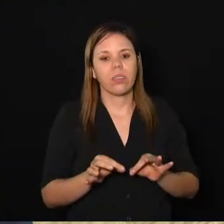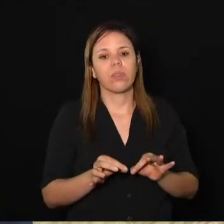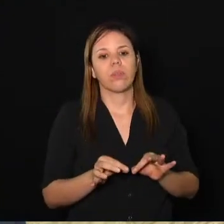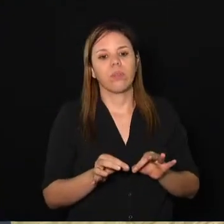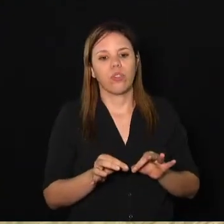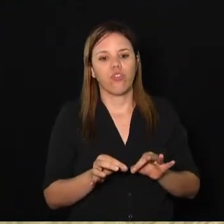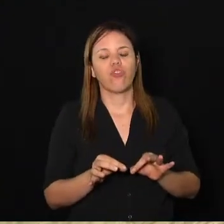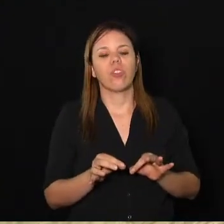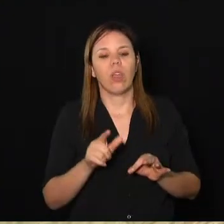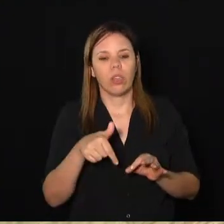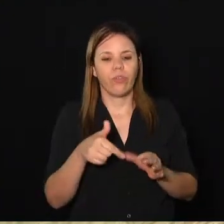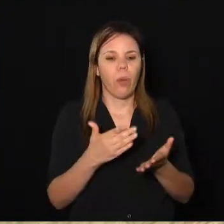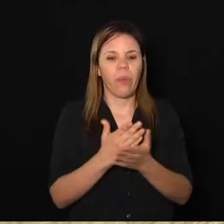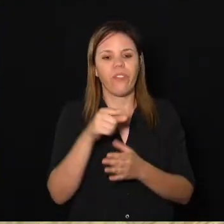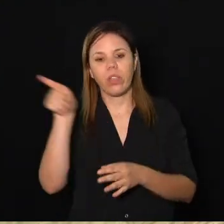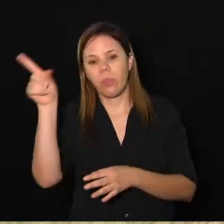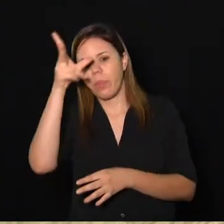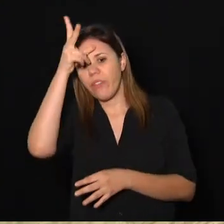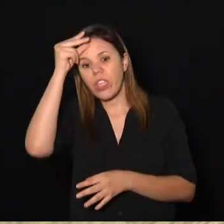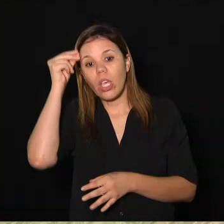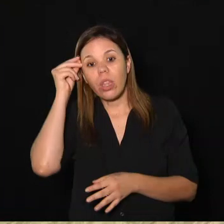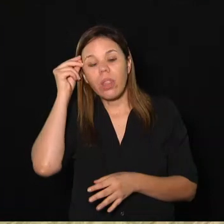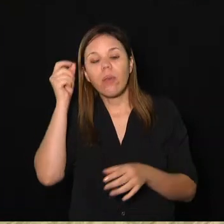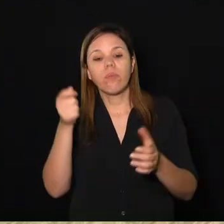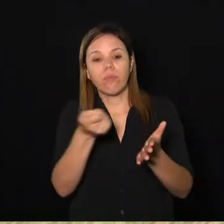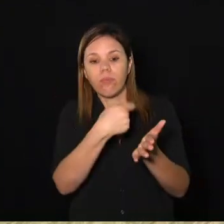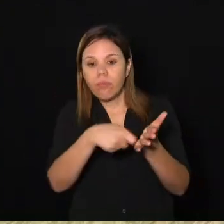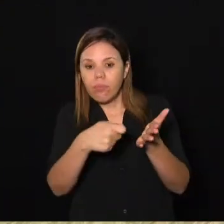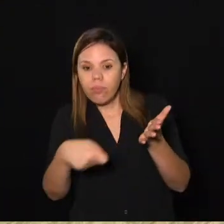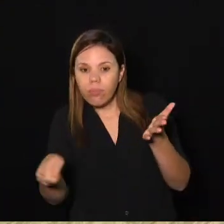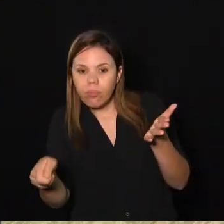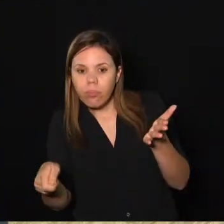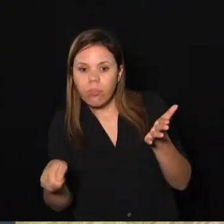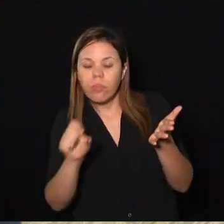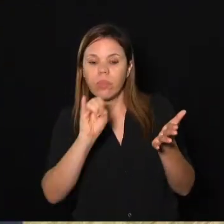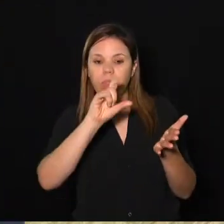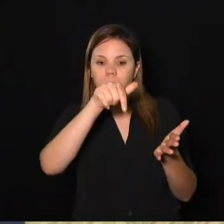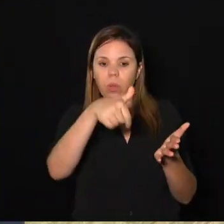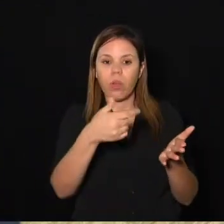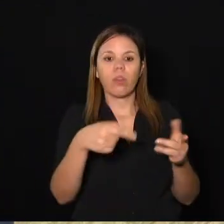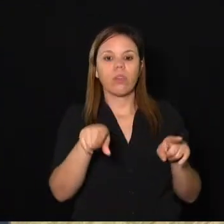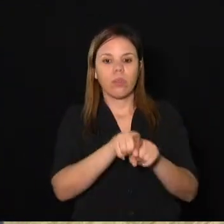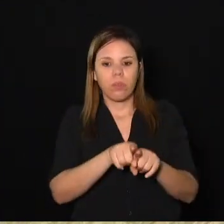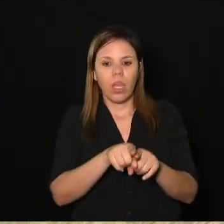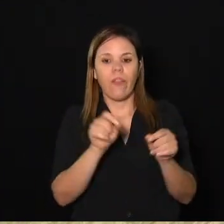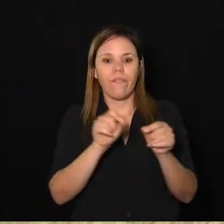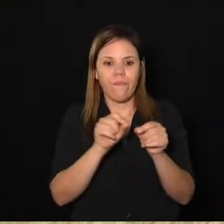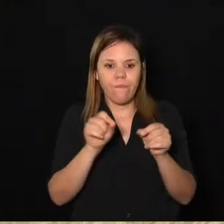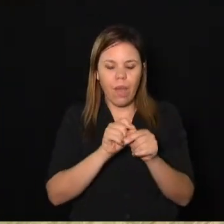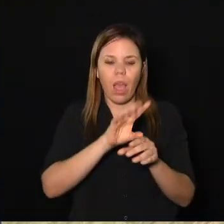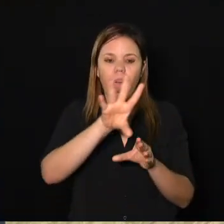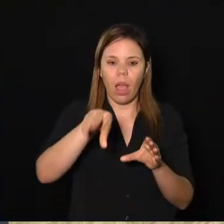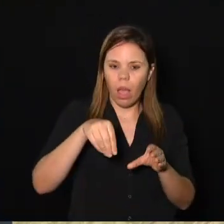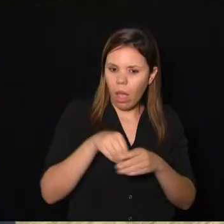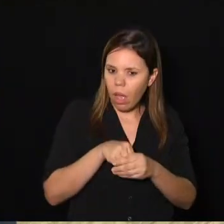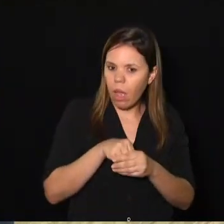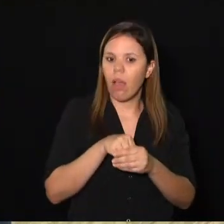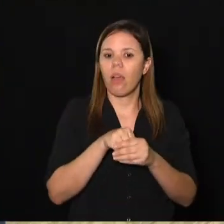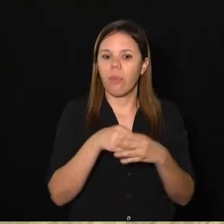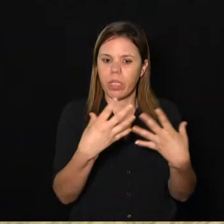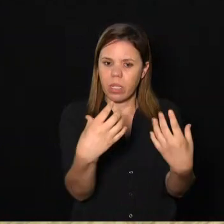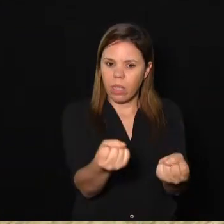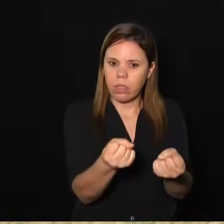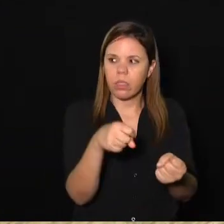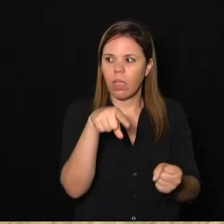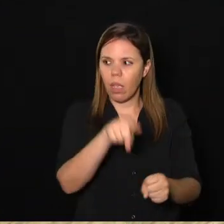aprovado, ele vai pro prefeito municipal pra sancionar. E na sanção já também faz a regulamentação da forma